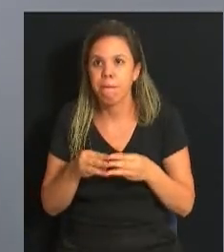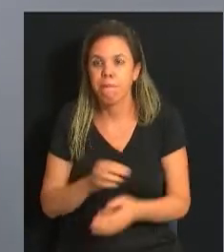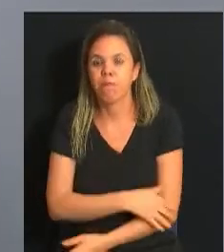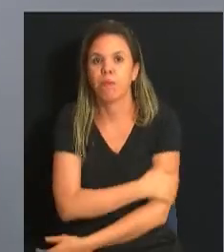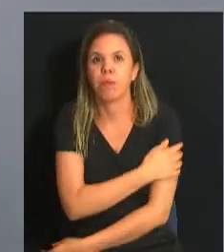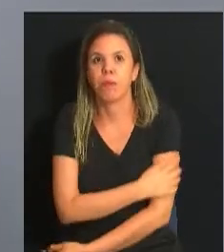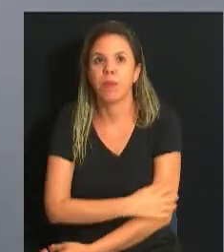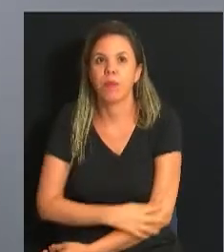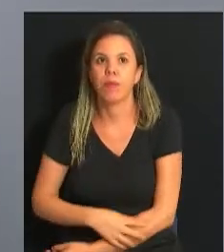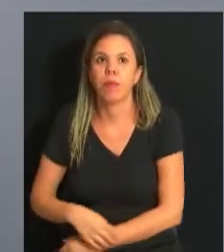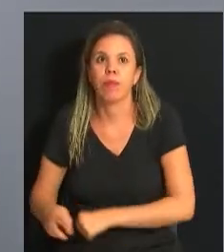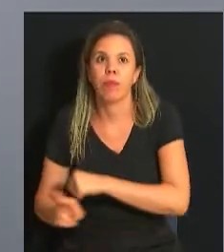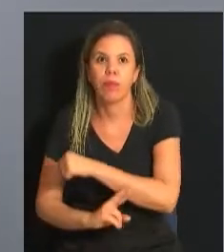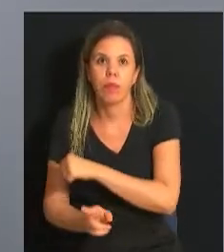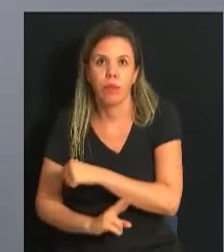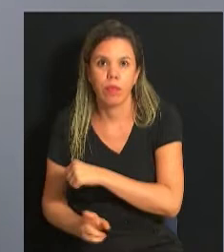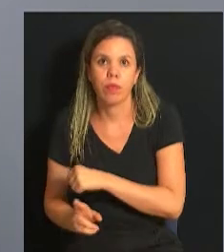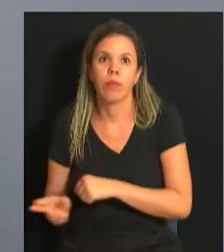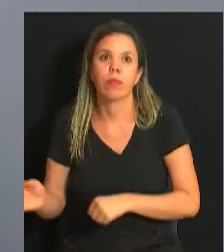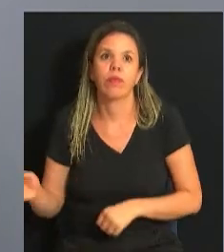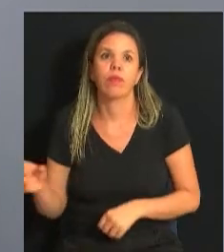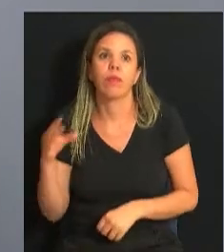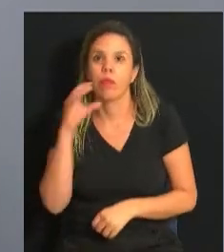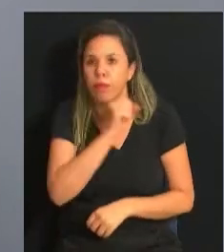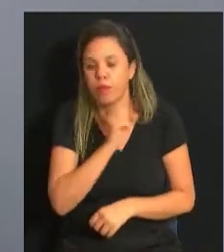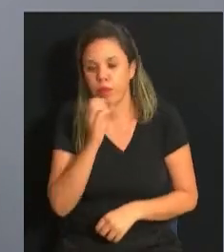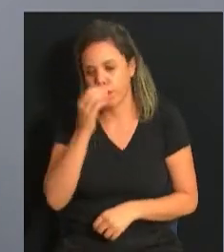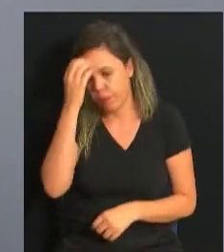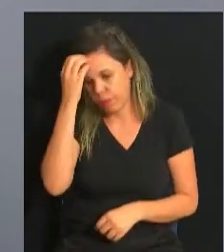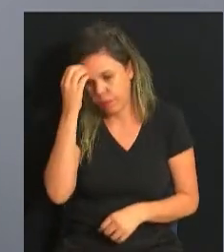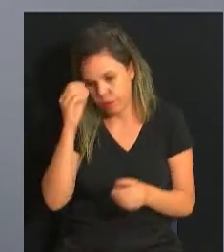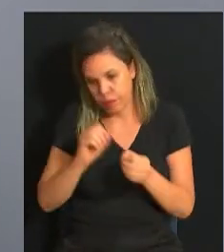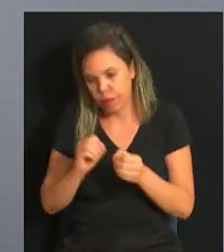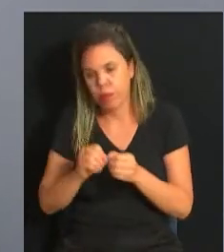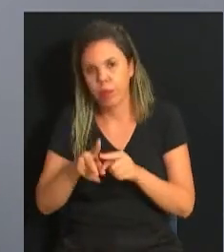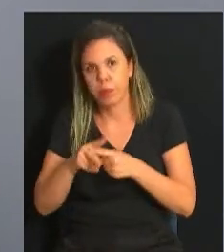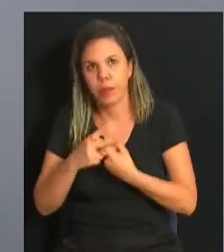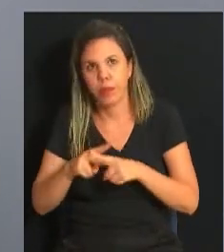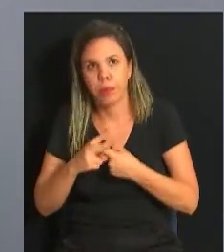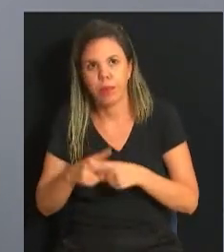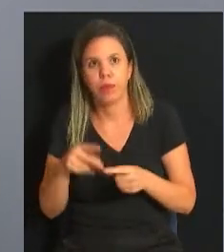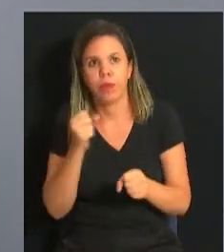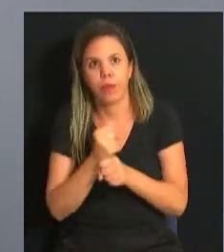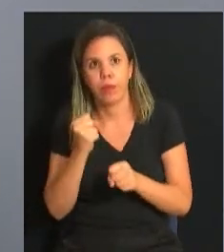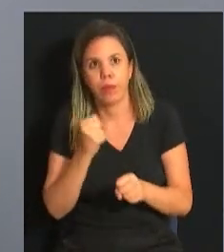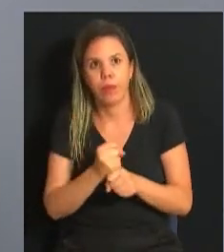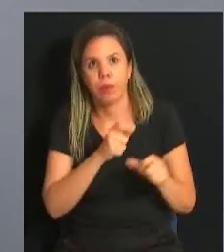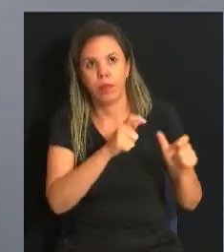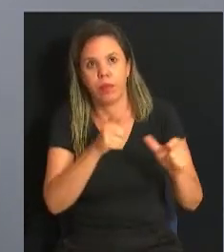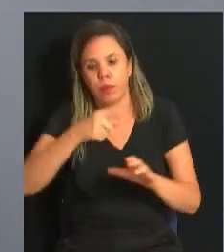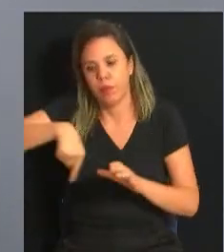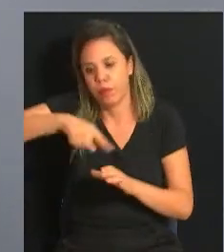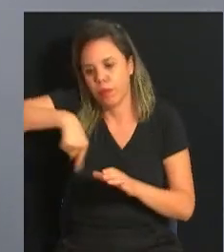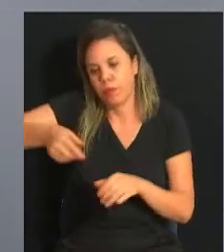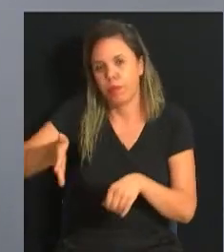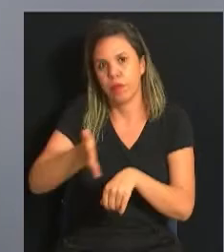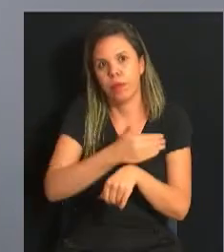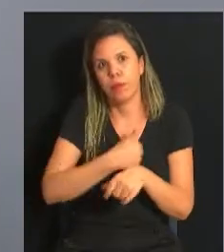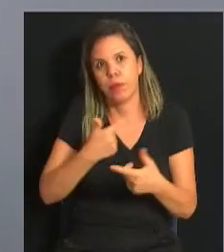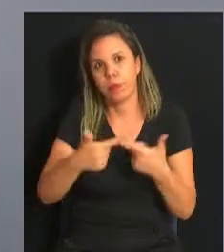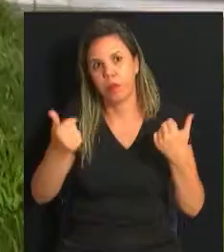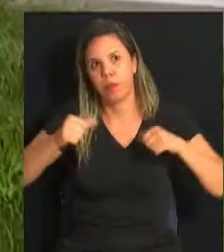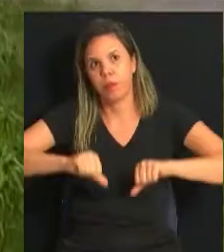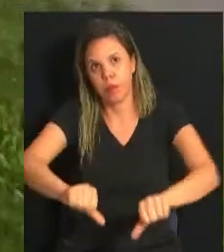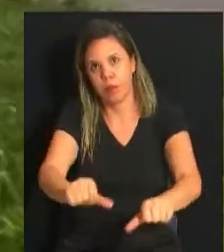a concessionária Colinas vem caráter de urgência fazer a manutenção recapeamento nesse buraco antes que a se